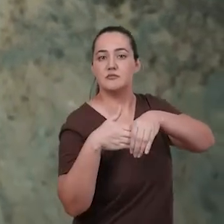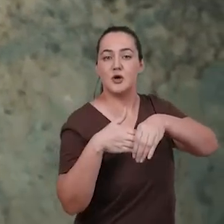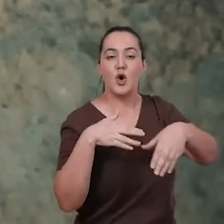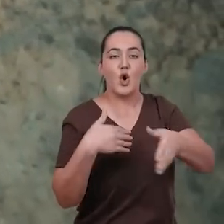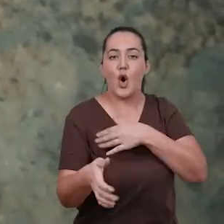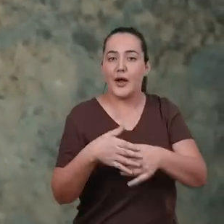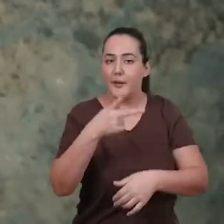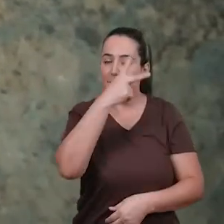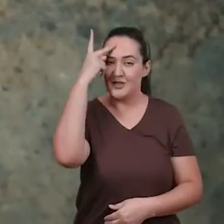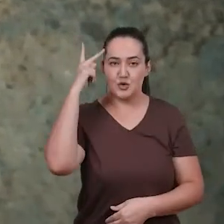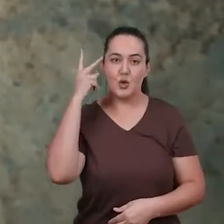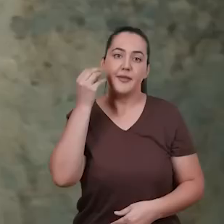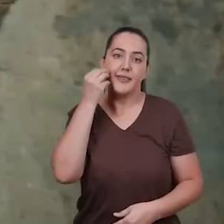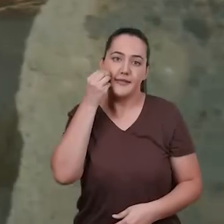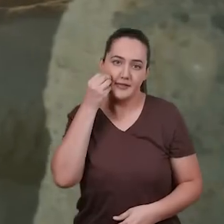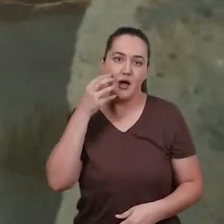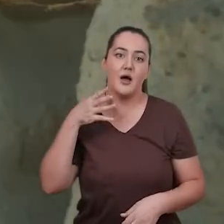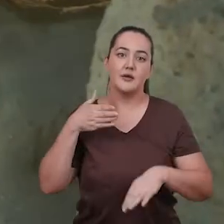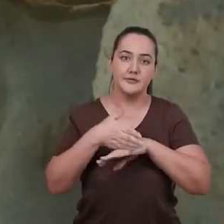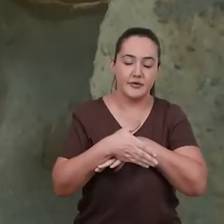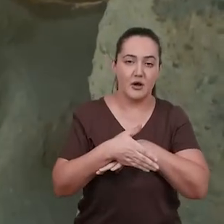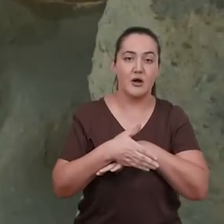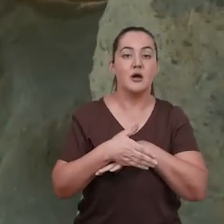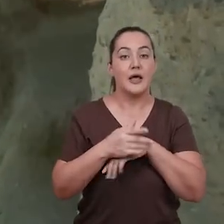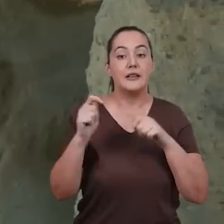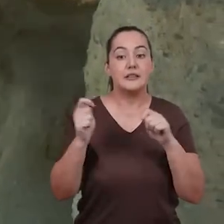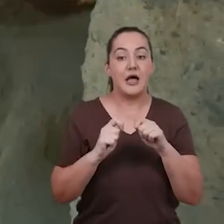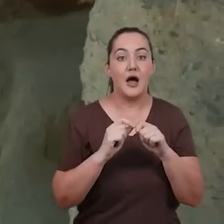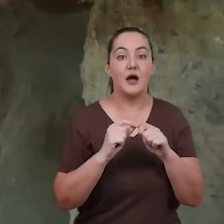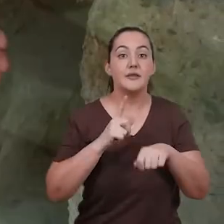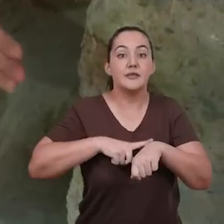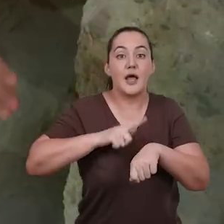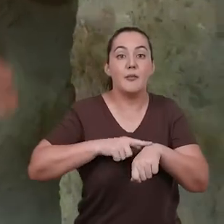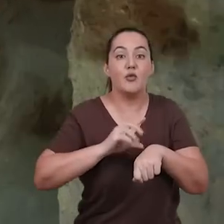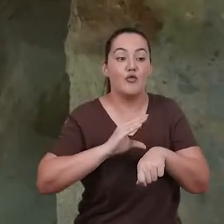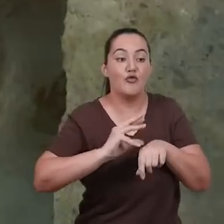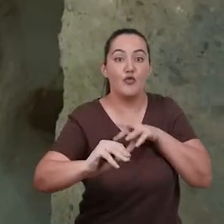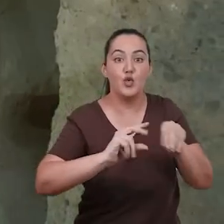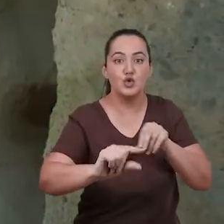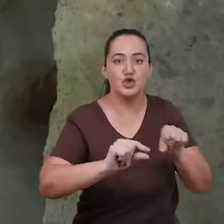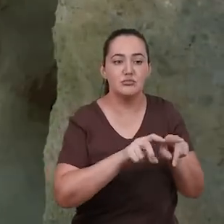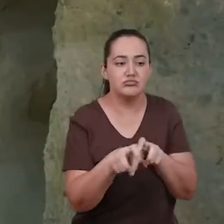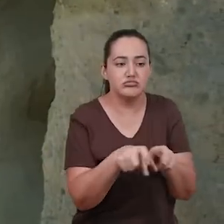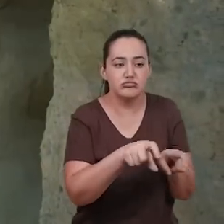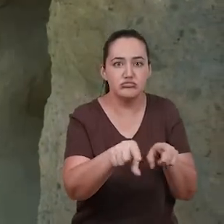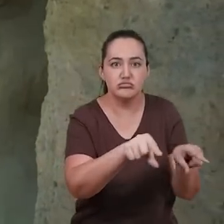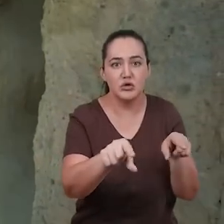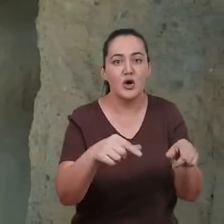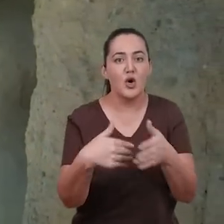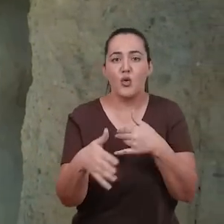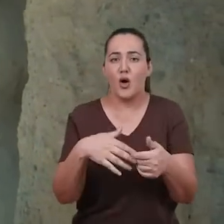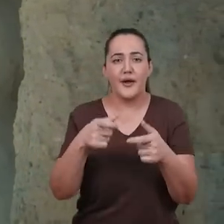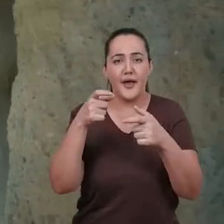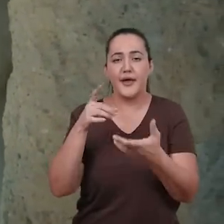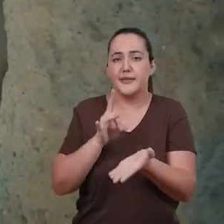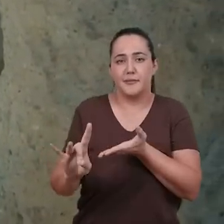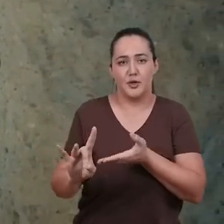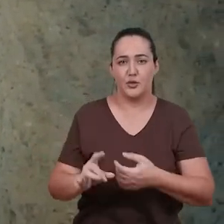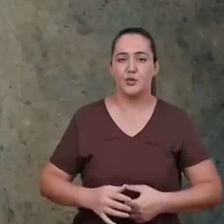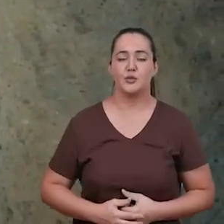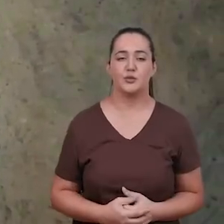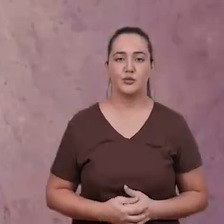para qualquer exército que viesse atacá-los. E assim eles poderiam salvar a sua vida de qualquer inimigo que